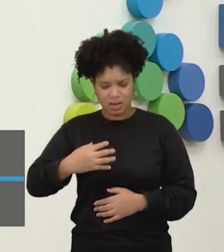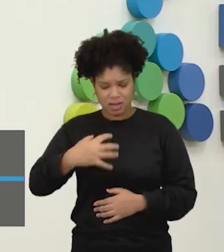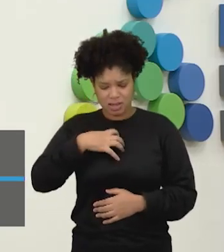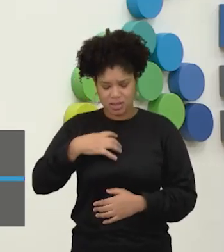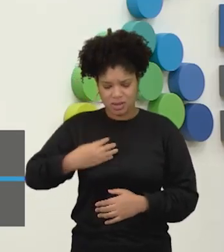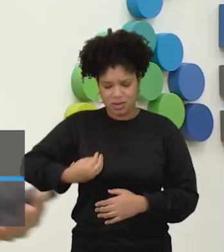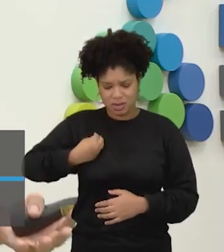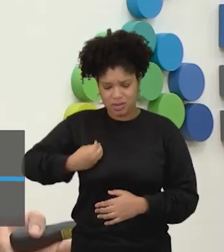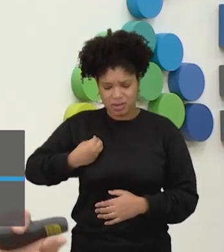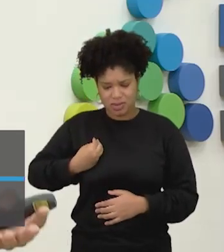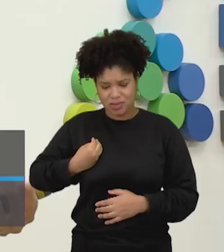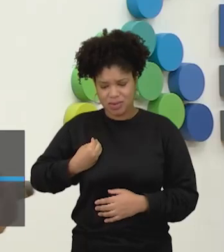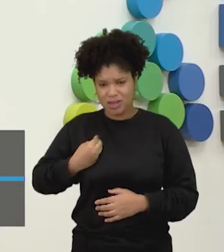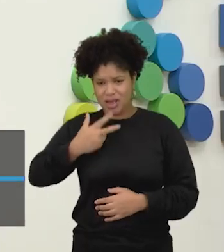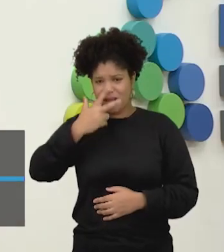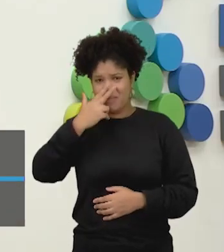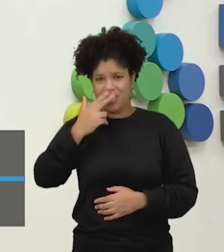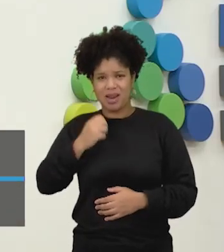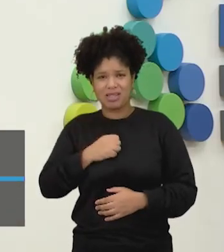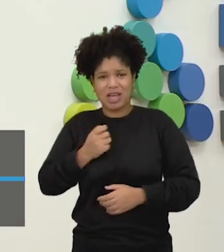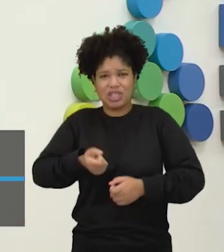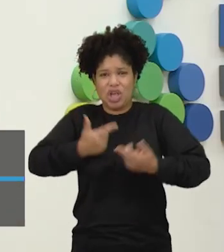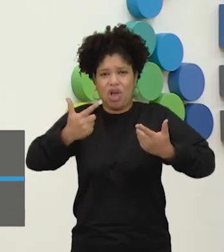né? Um urubu pousou na minha sorte.